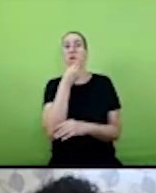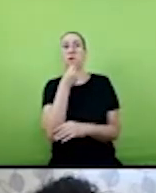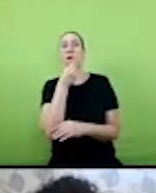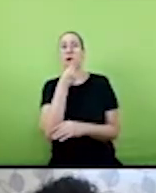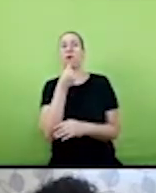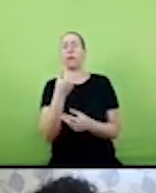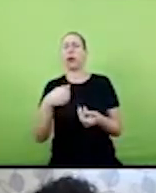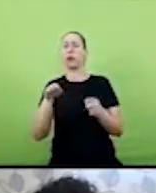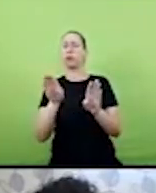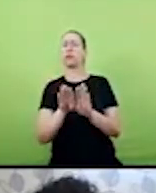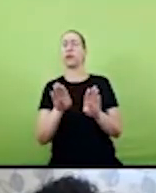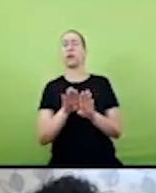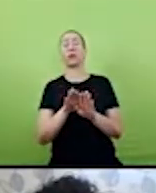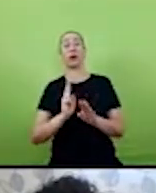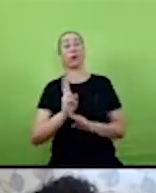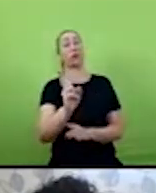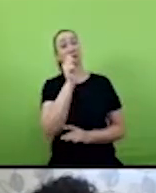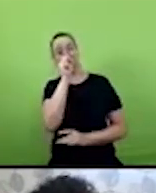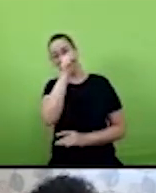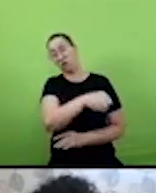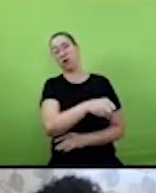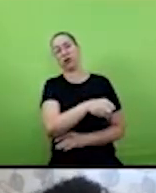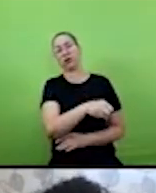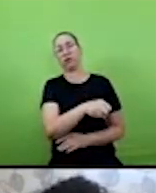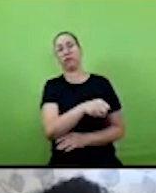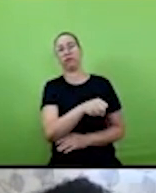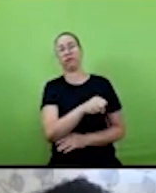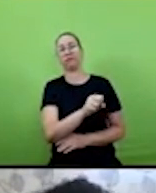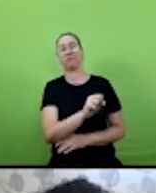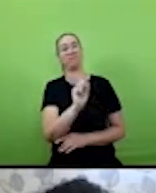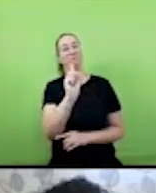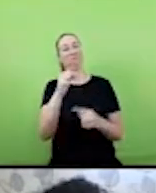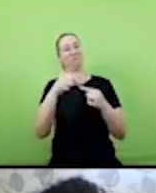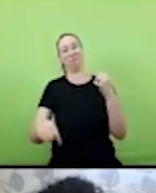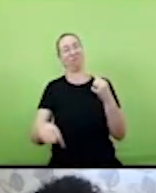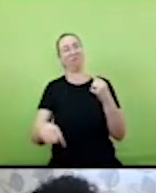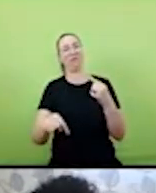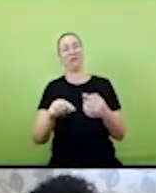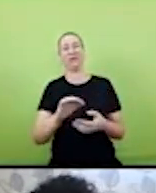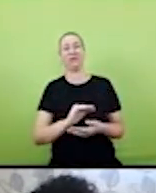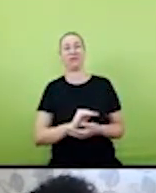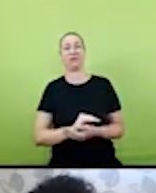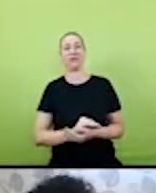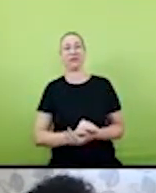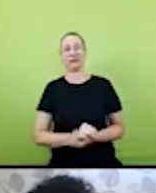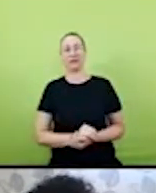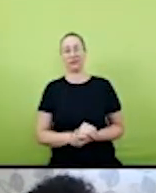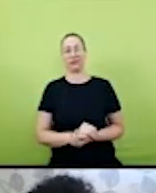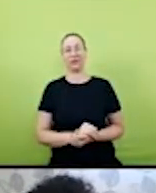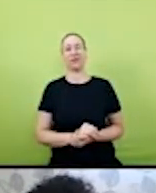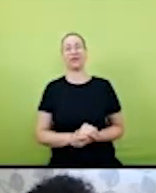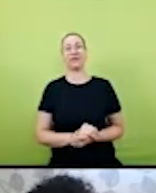vez de forma mais violenta, né? Então, não está batendo essa conta, né? E aí, aqui,